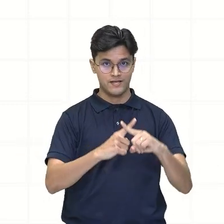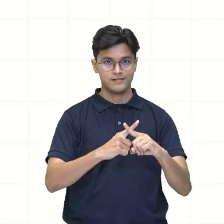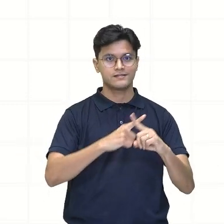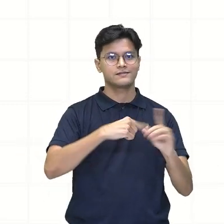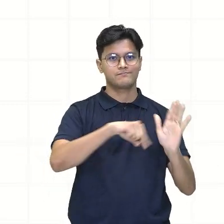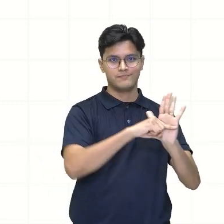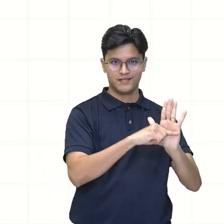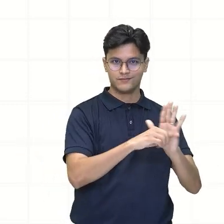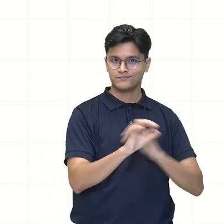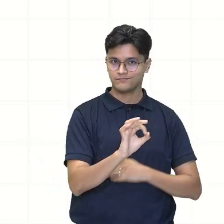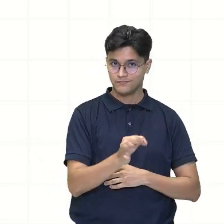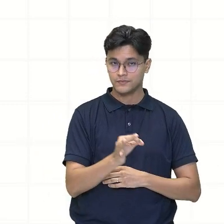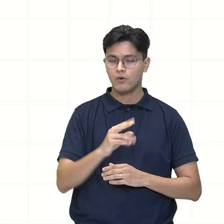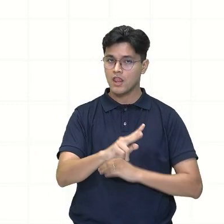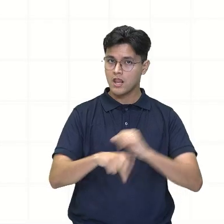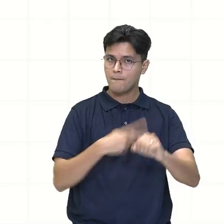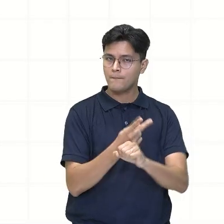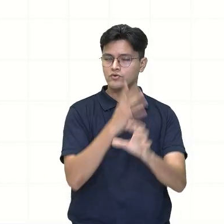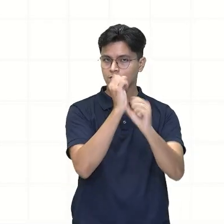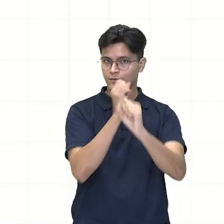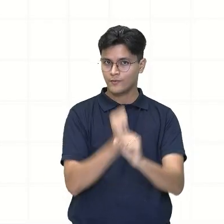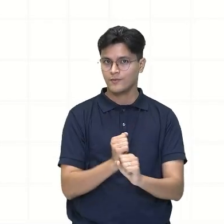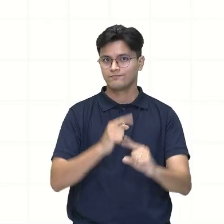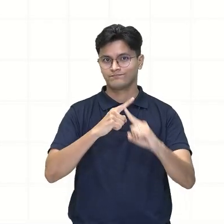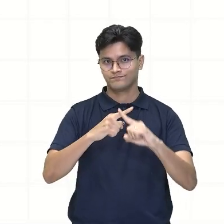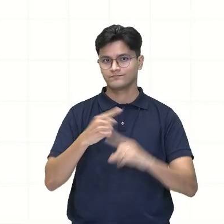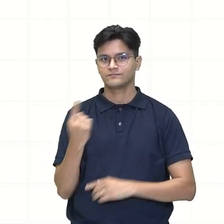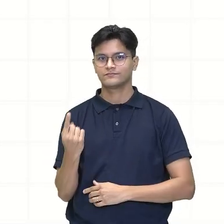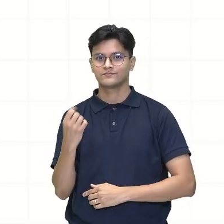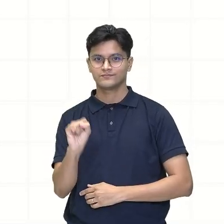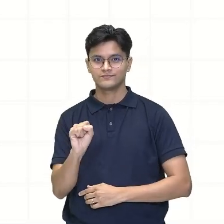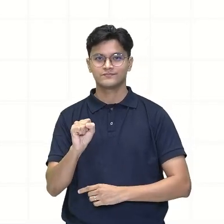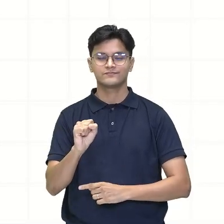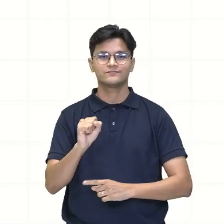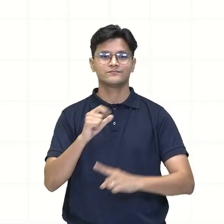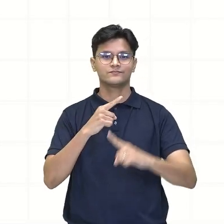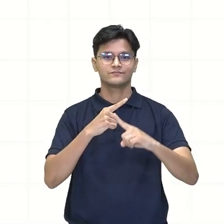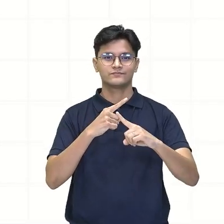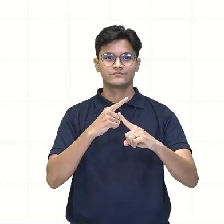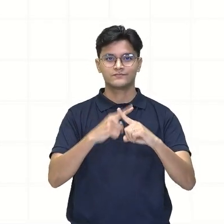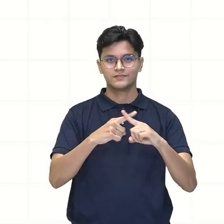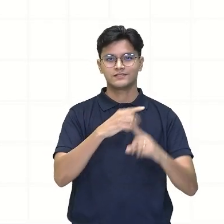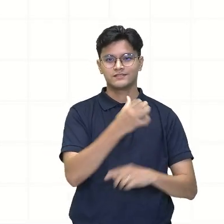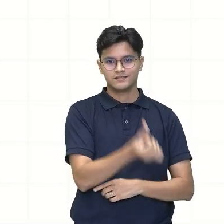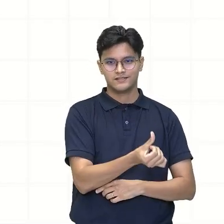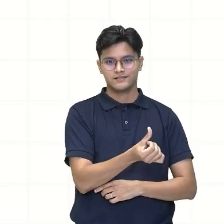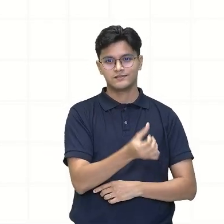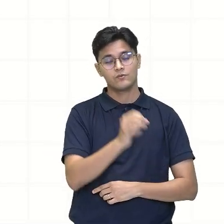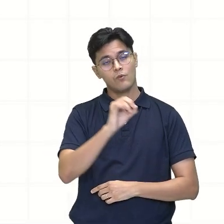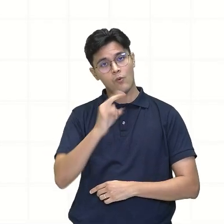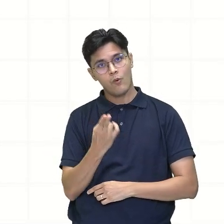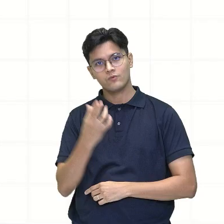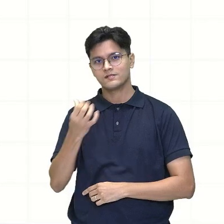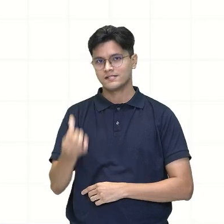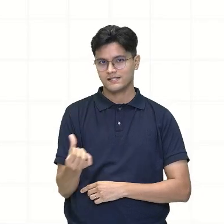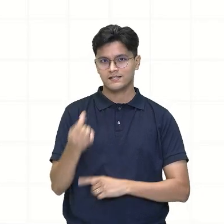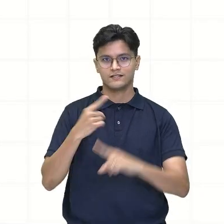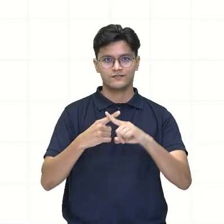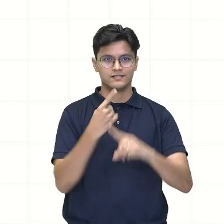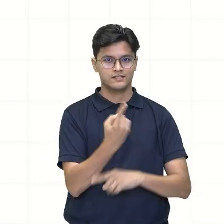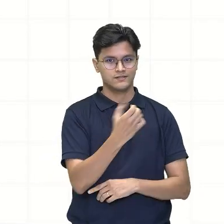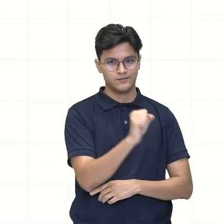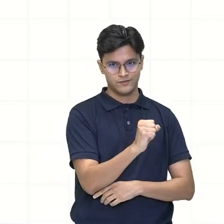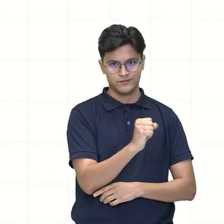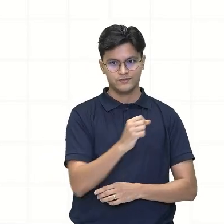a multiplicação. 18 vezes 6. ou 6 vezes 18. 6 vezes